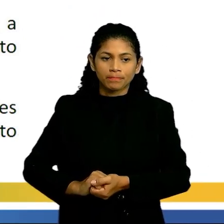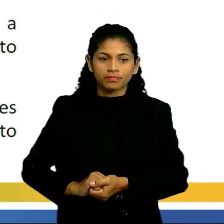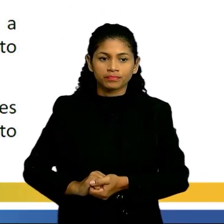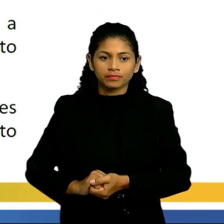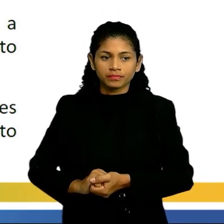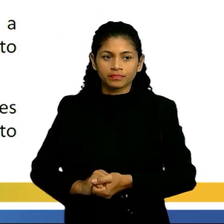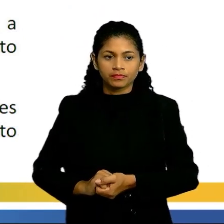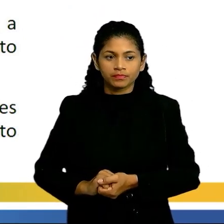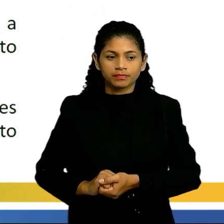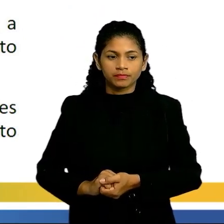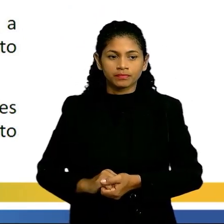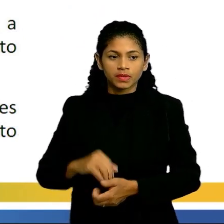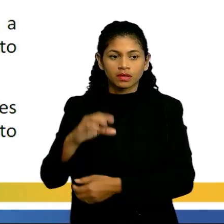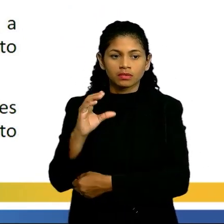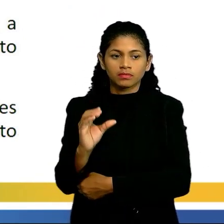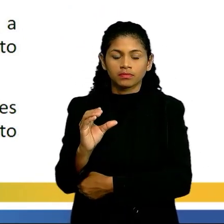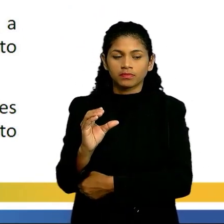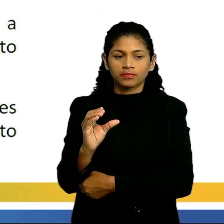Letra C.